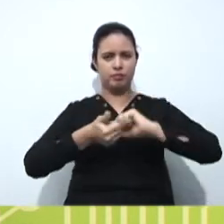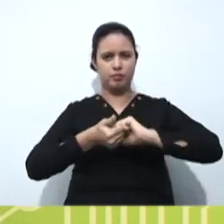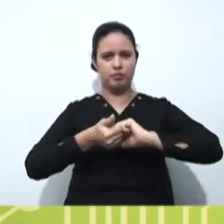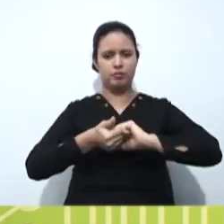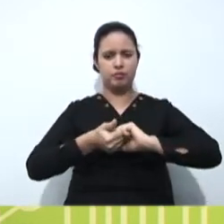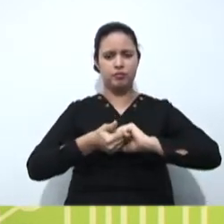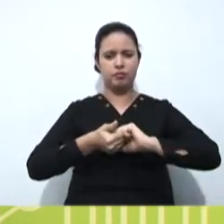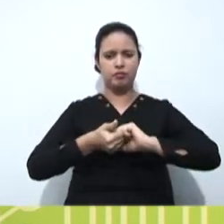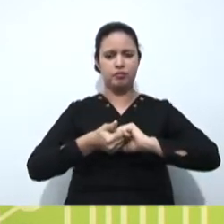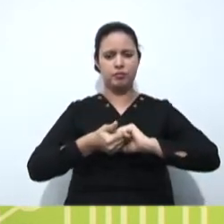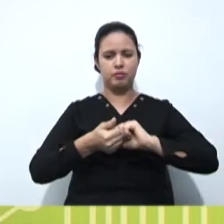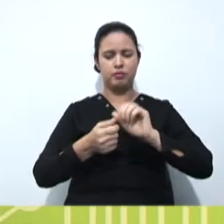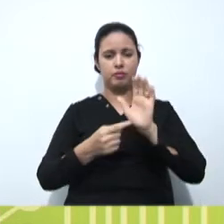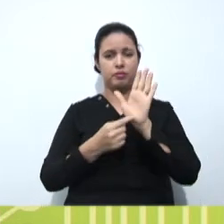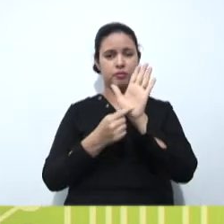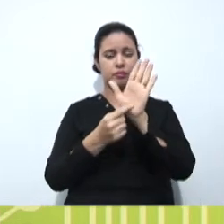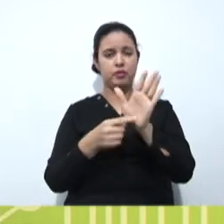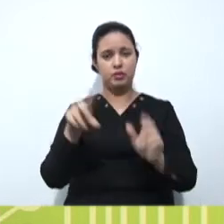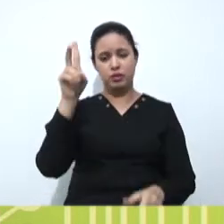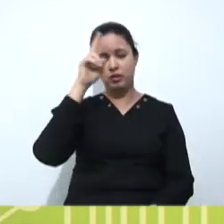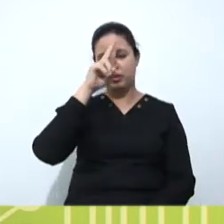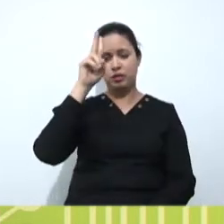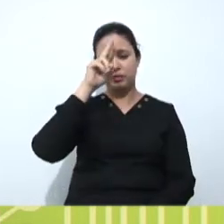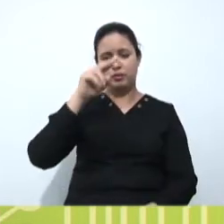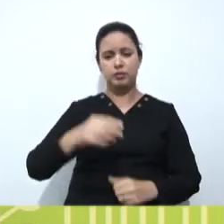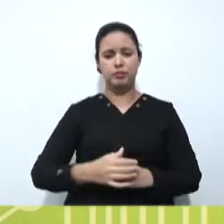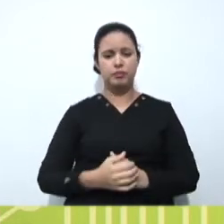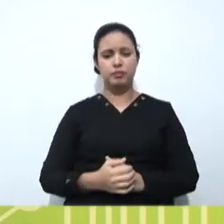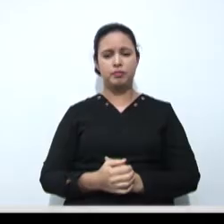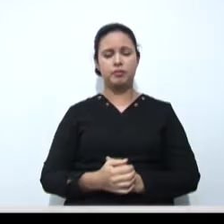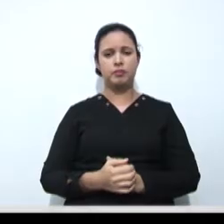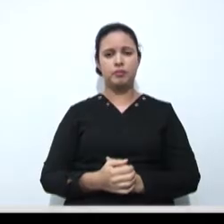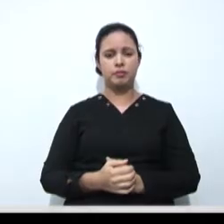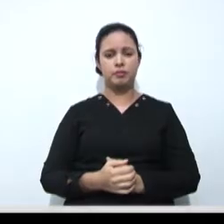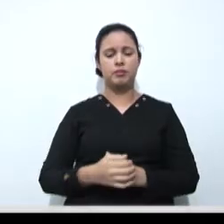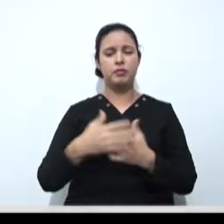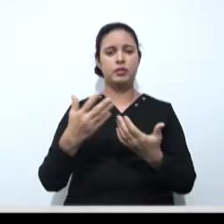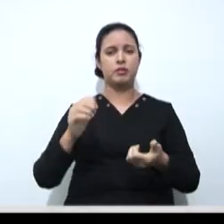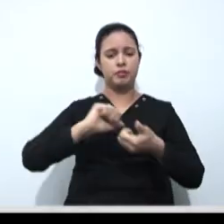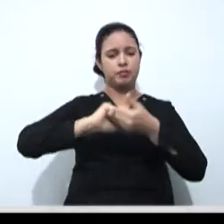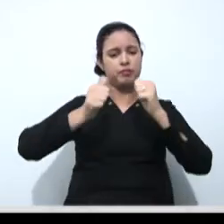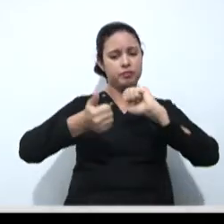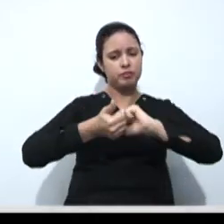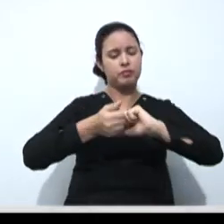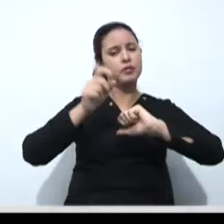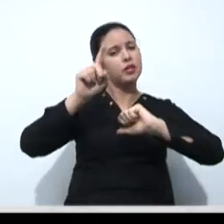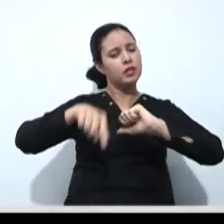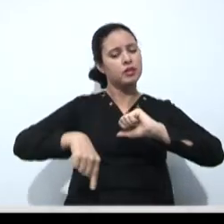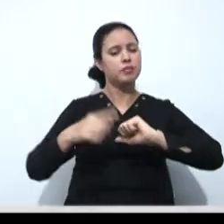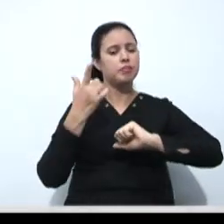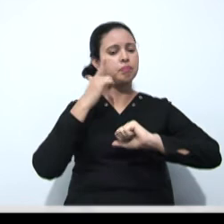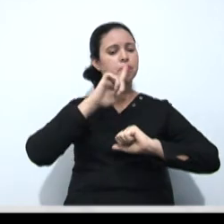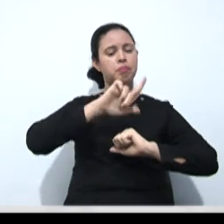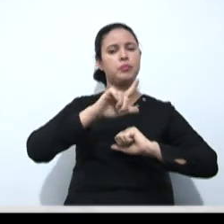flexibilidade. Vamos dar uma relembrada também o que é isso. A flexibilidade é a capacidade de adaptação de novas